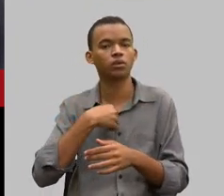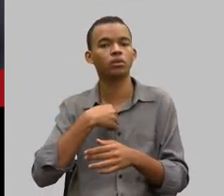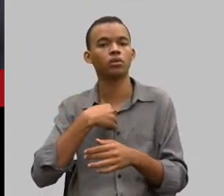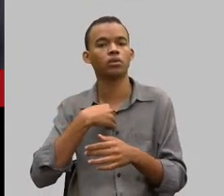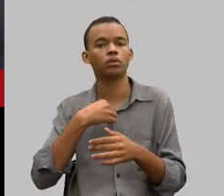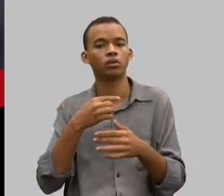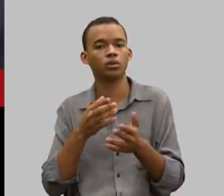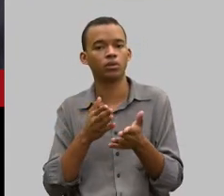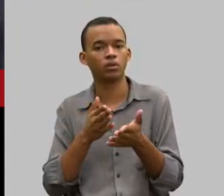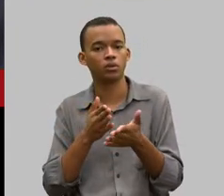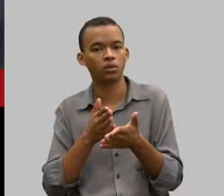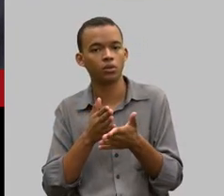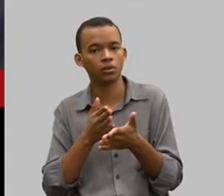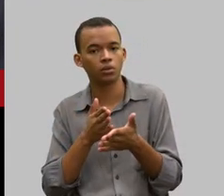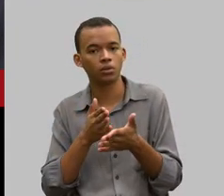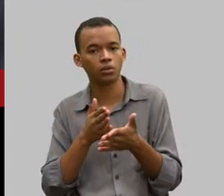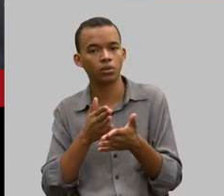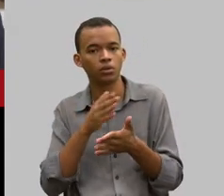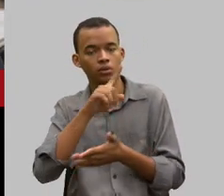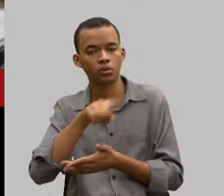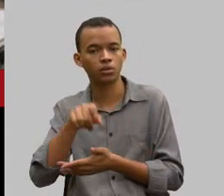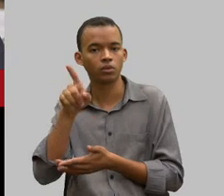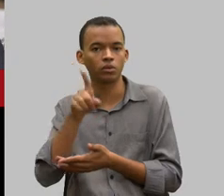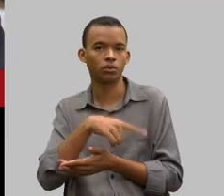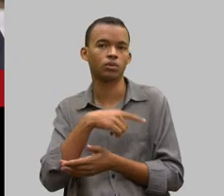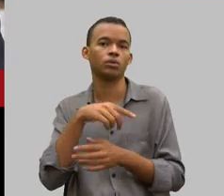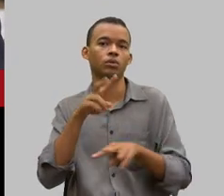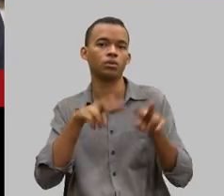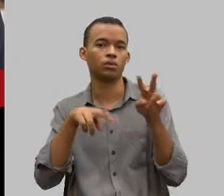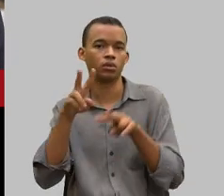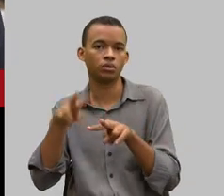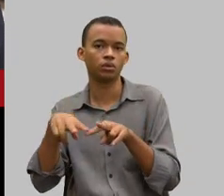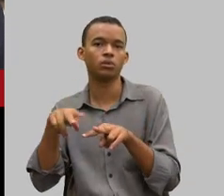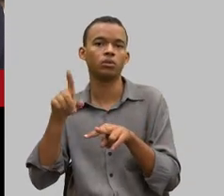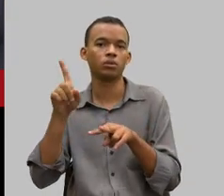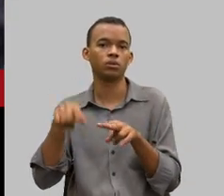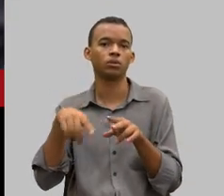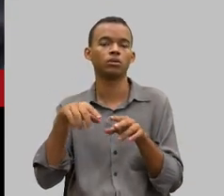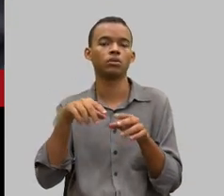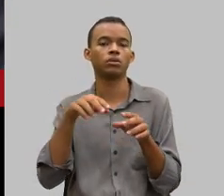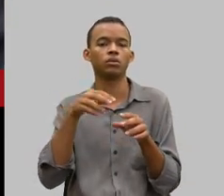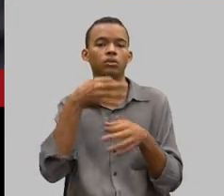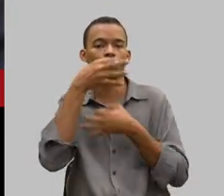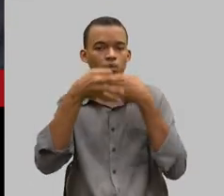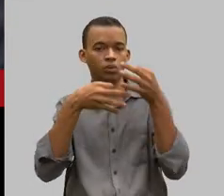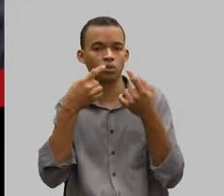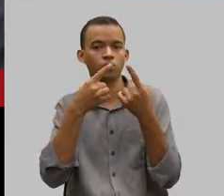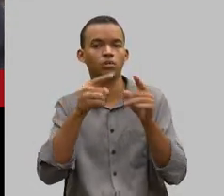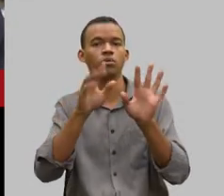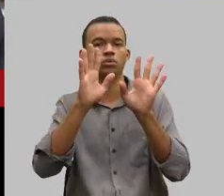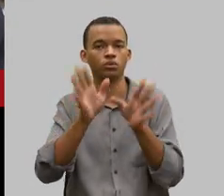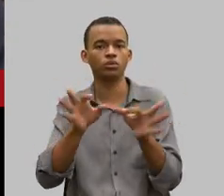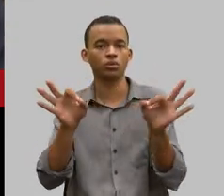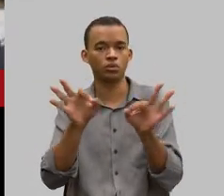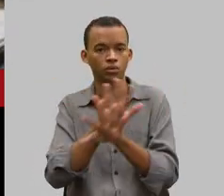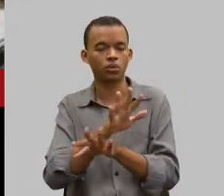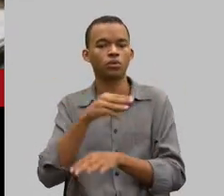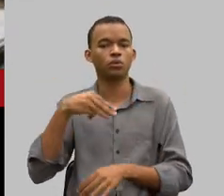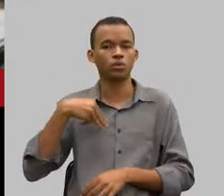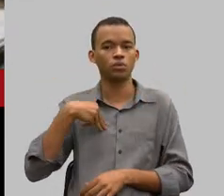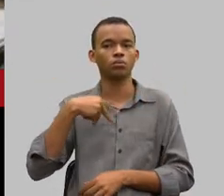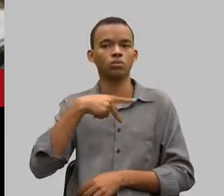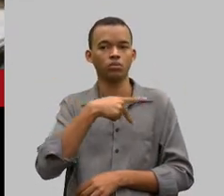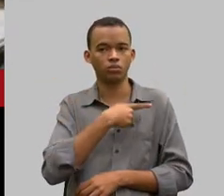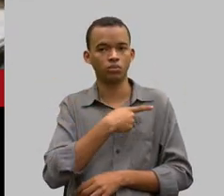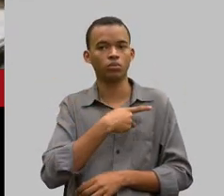Civil por manifesta ausência de justa causa Então esse assunto ele essa denúncia ela foi encerrada no caso pelo próprio Ministério Público